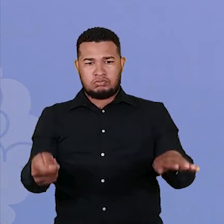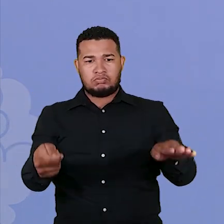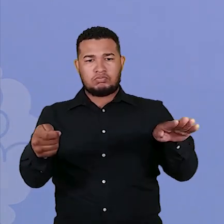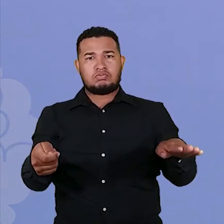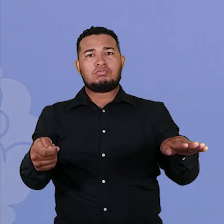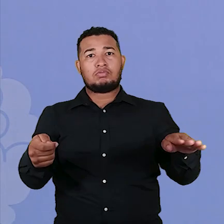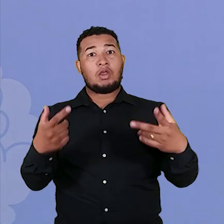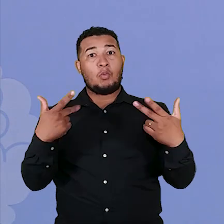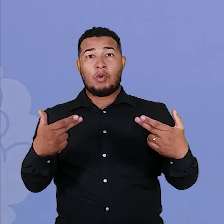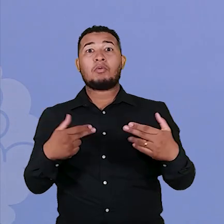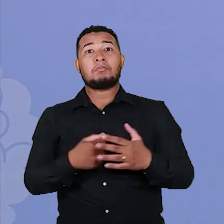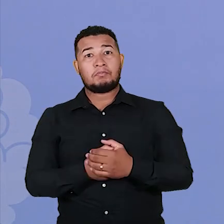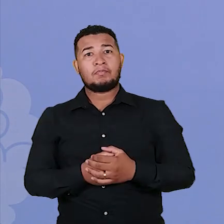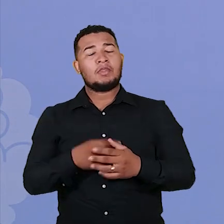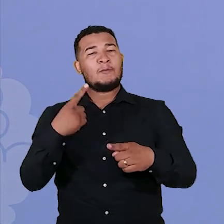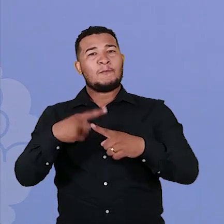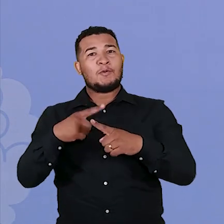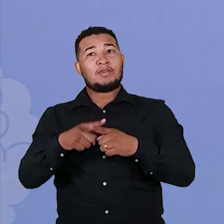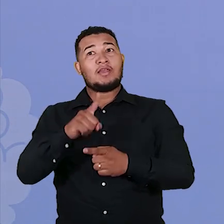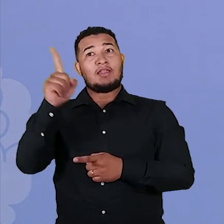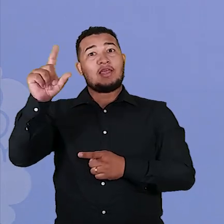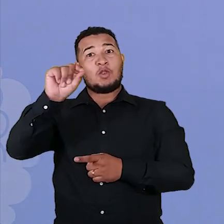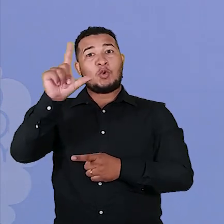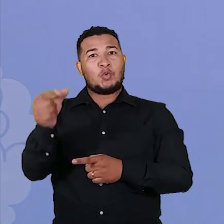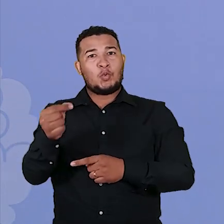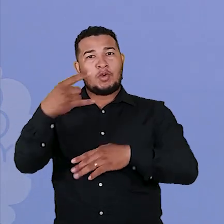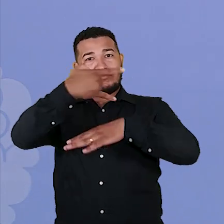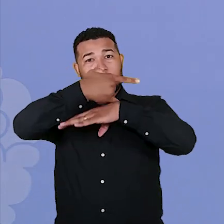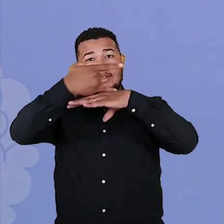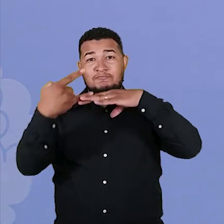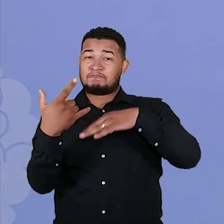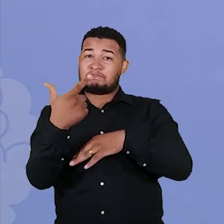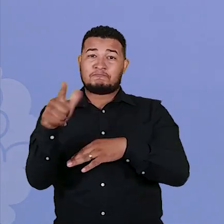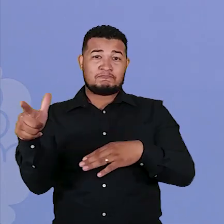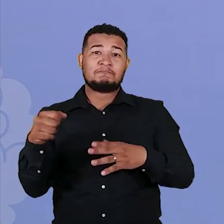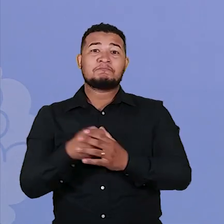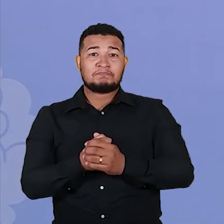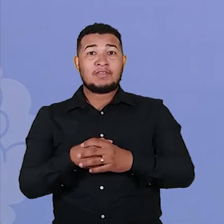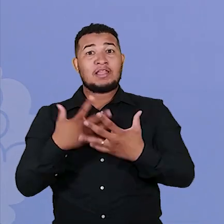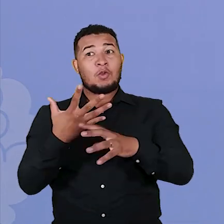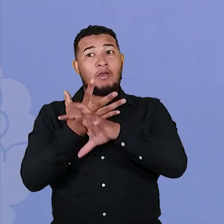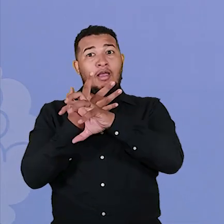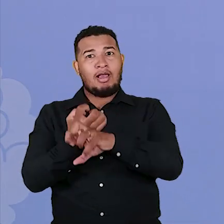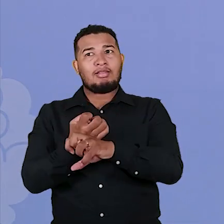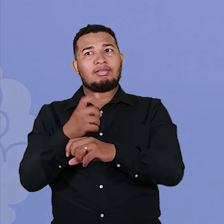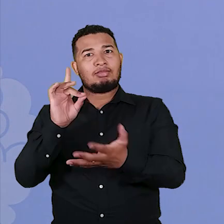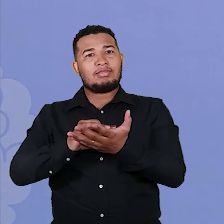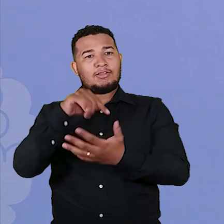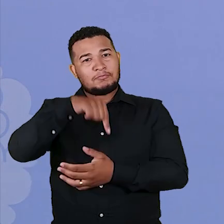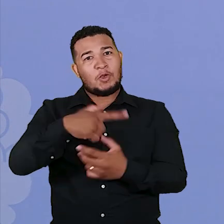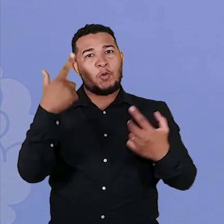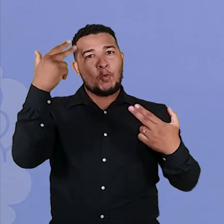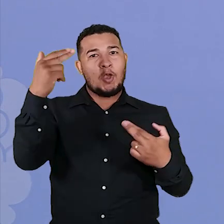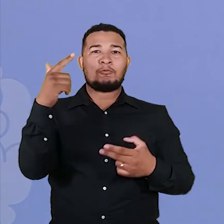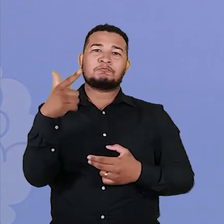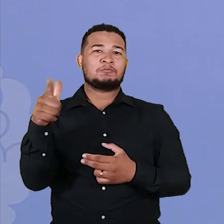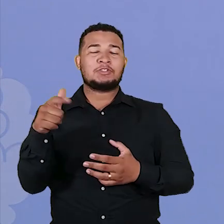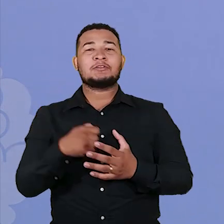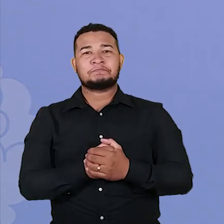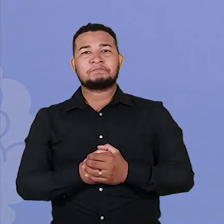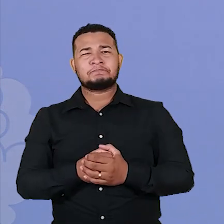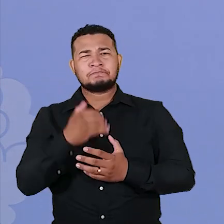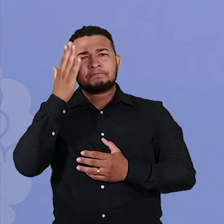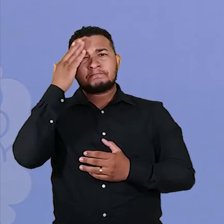chegar ao chão tá tô na rua não tem atmosfera então não tem o atrito que tem aqui no planeta